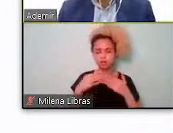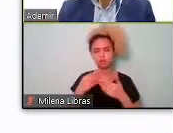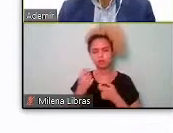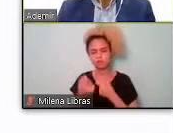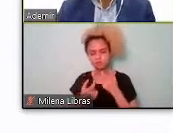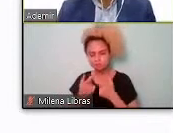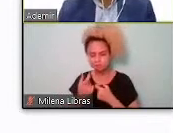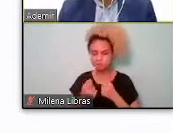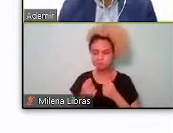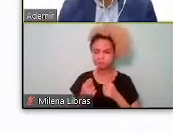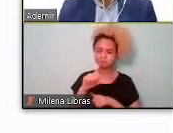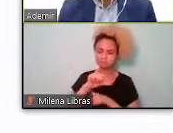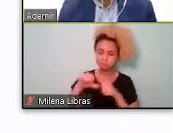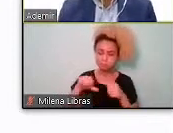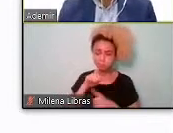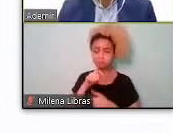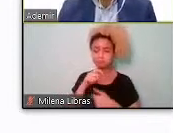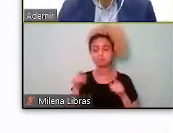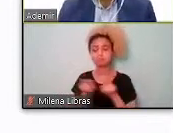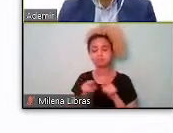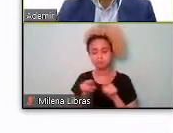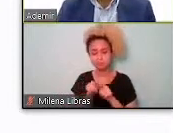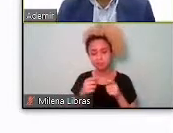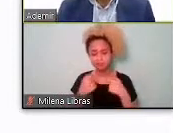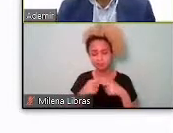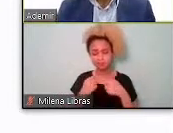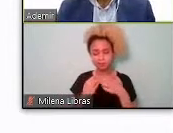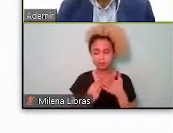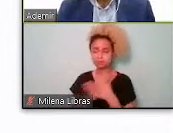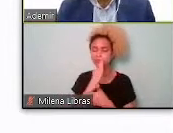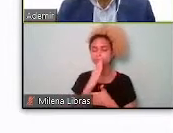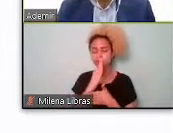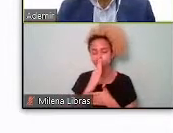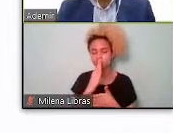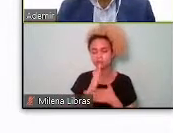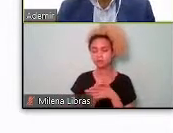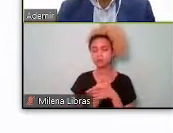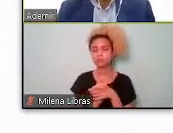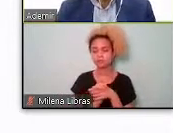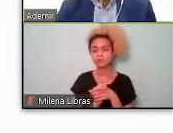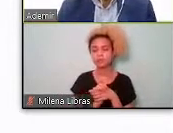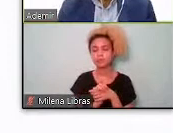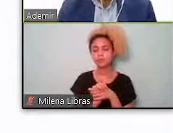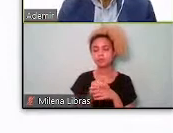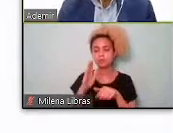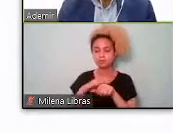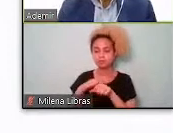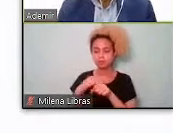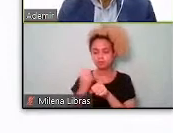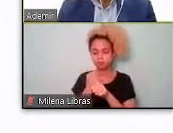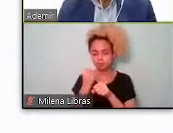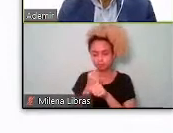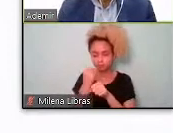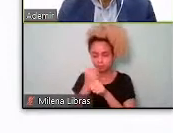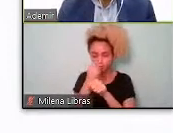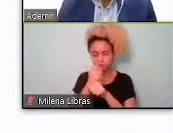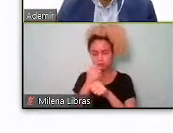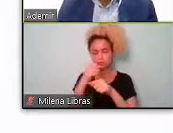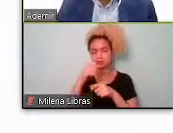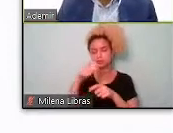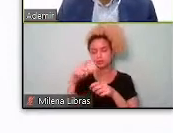algumas intervenções também devem ser aprovado, ter um alvará de execução de reforma no seu município.